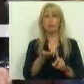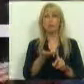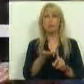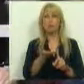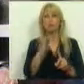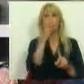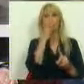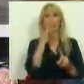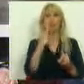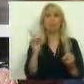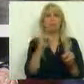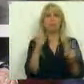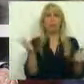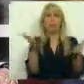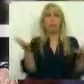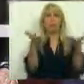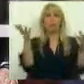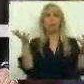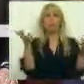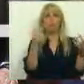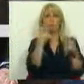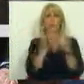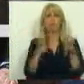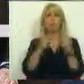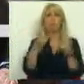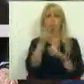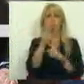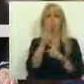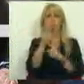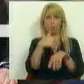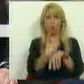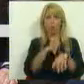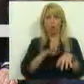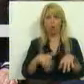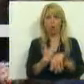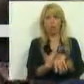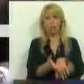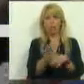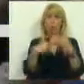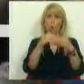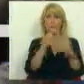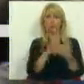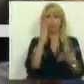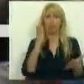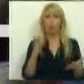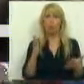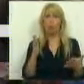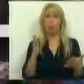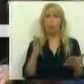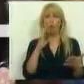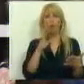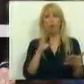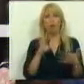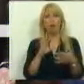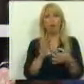parece-nos leve que só os juros de demora sirvam para compensar, porventura, um inadequado